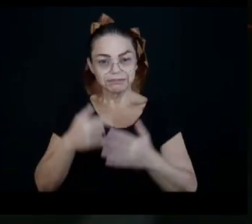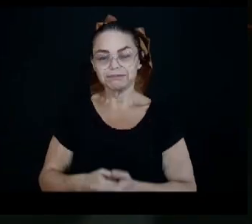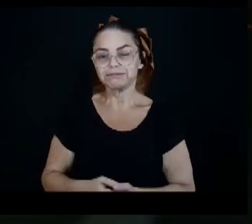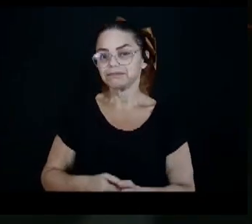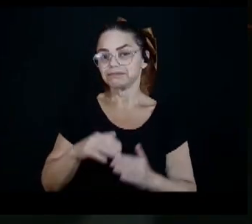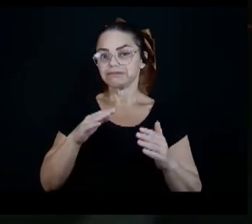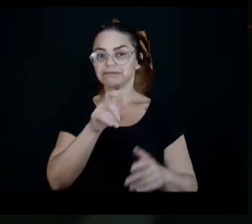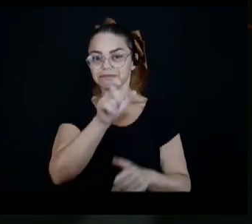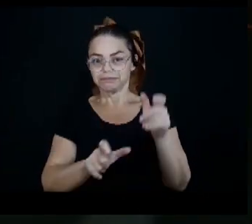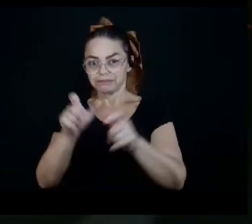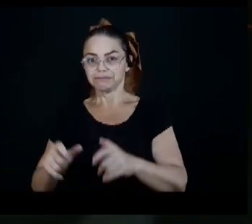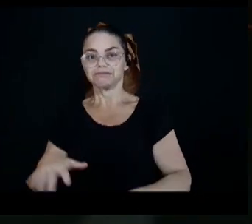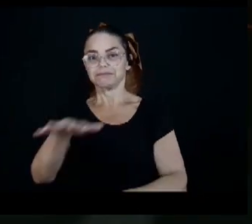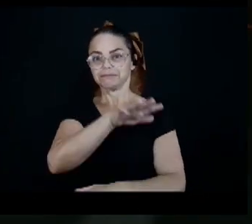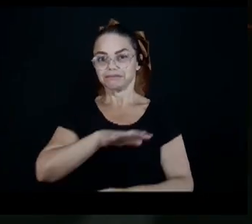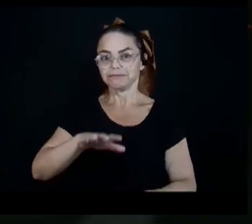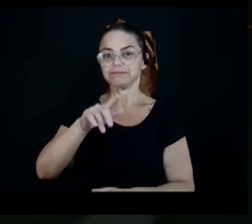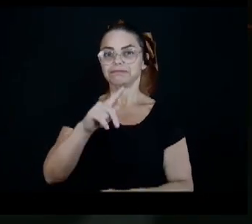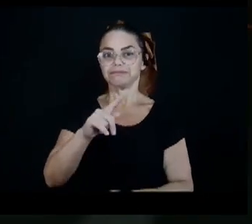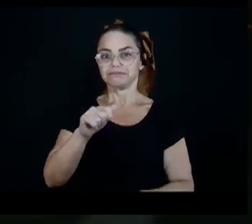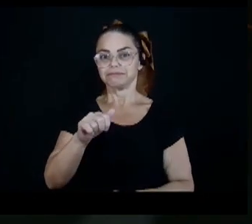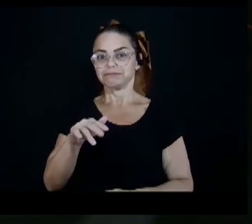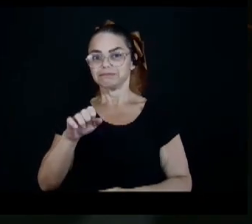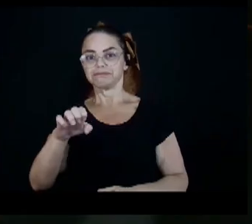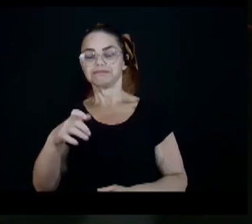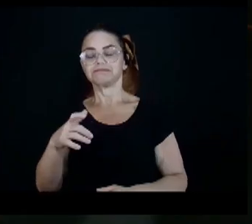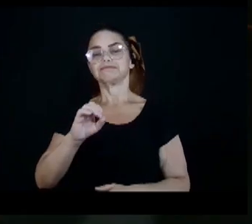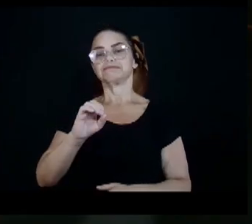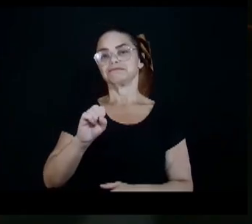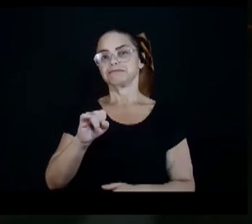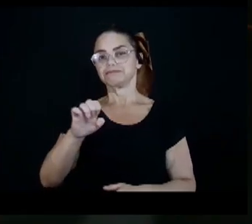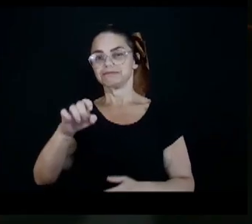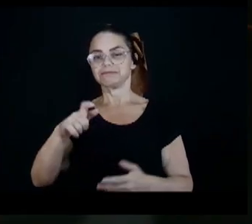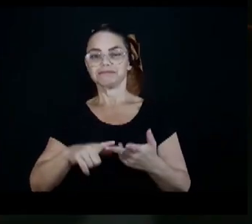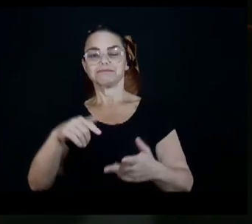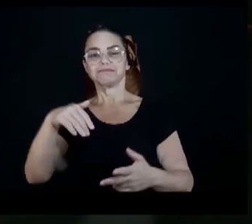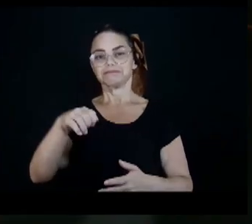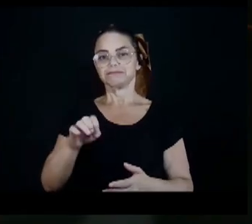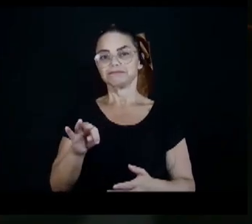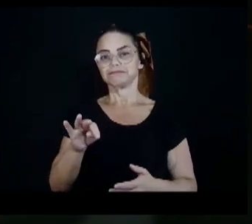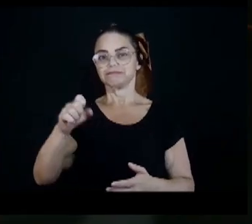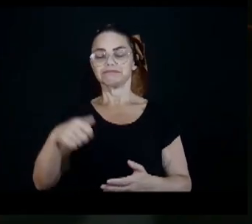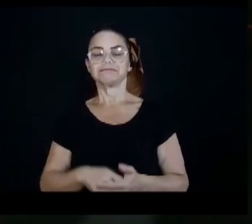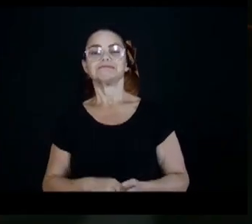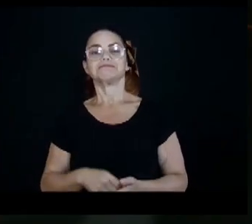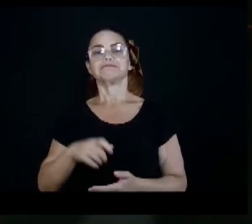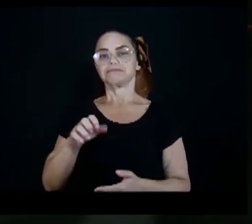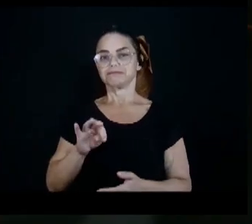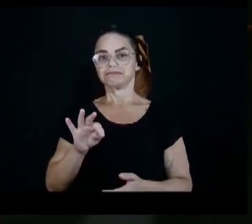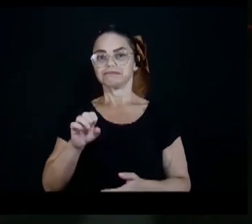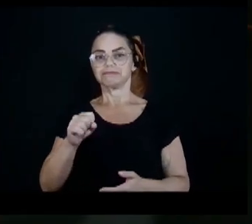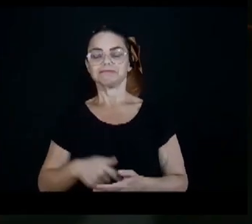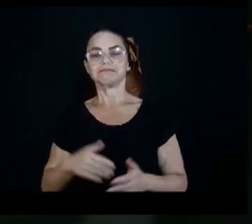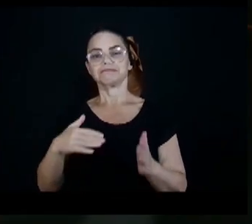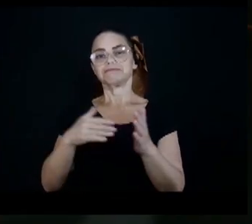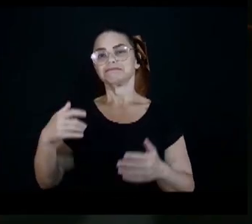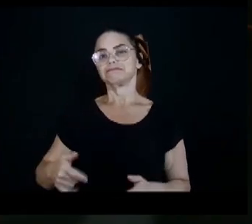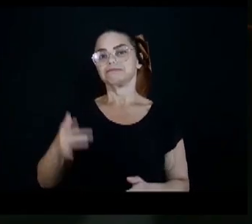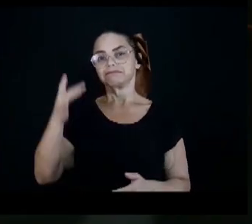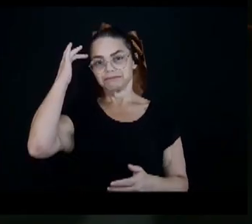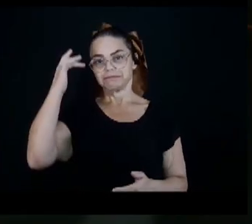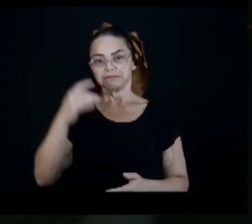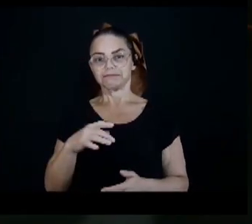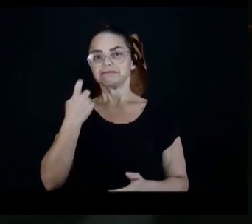Parque Osiel, Monte Cristo e Gleba 5 terão até amanhã, sexta-feira, para se inscrever na primeira edição do